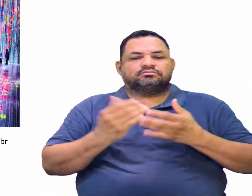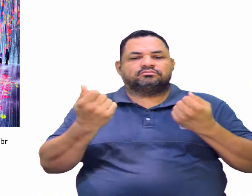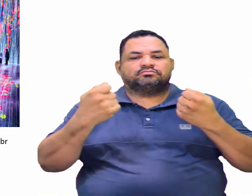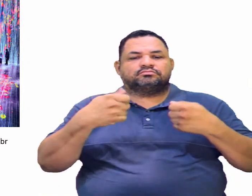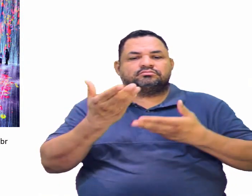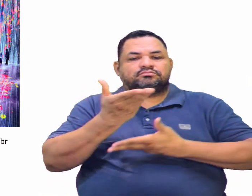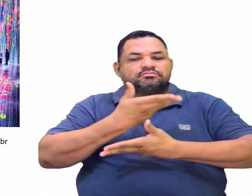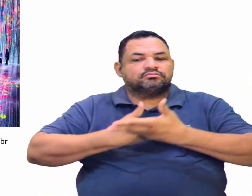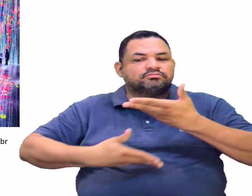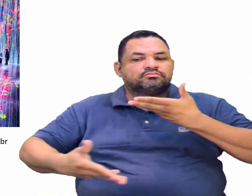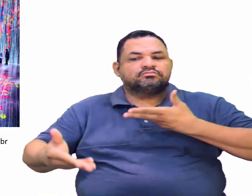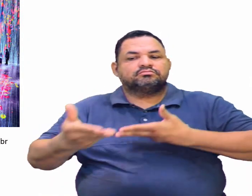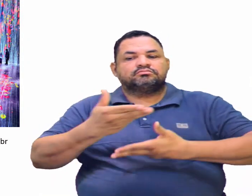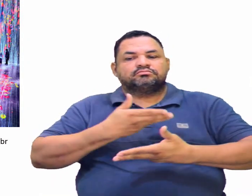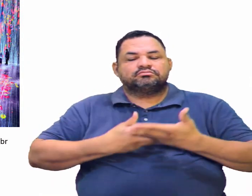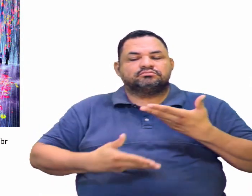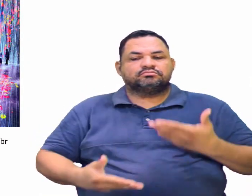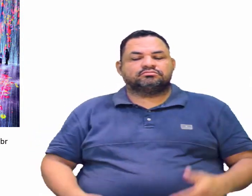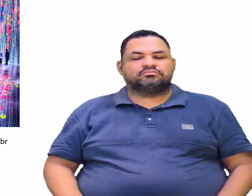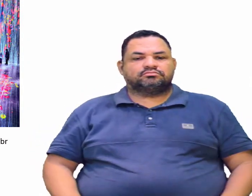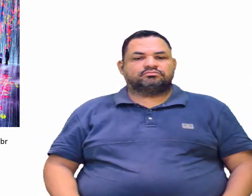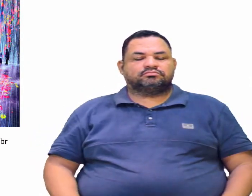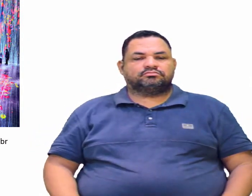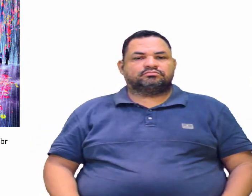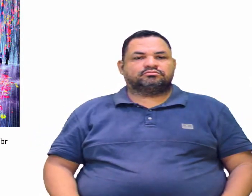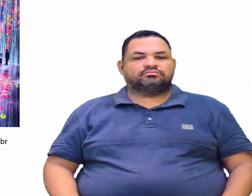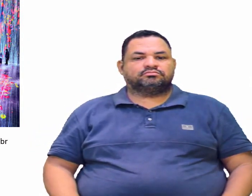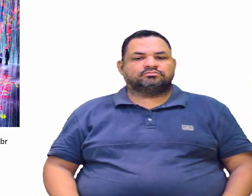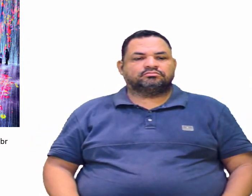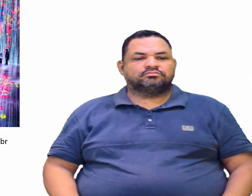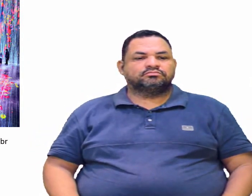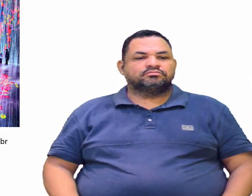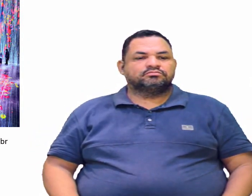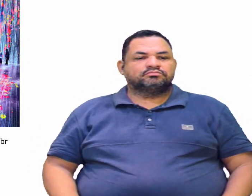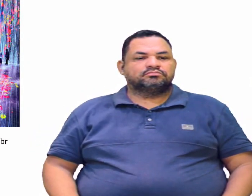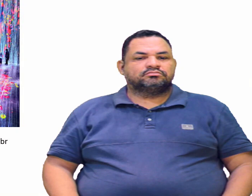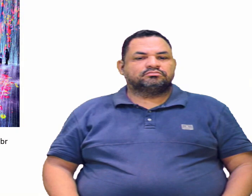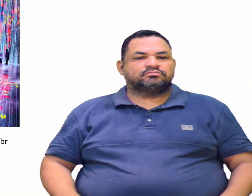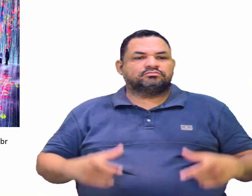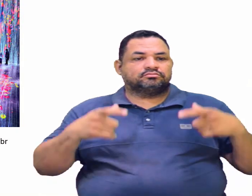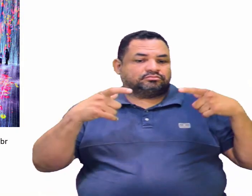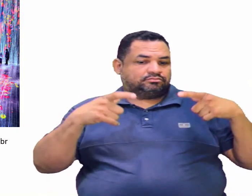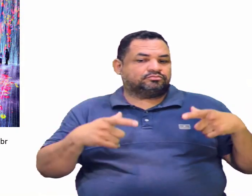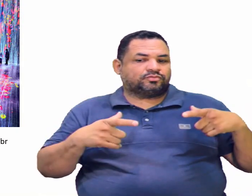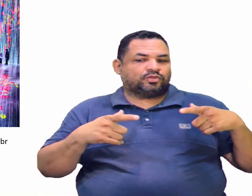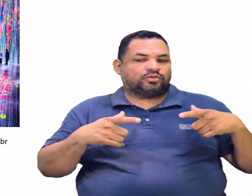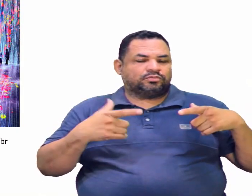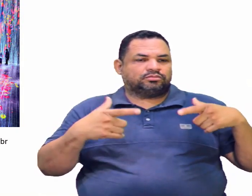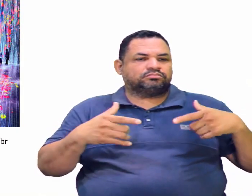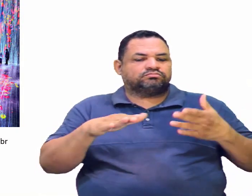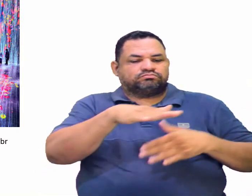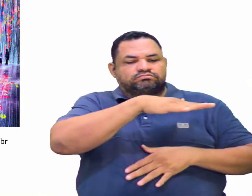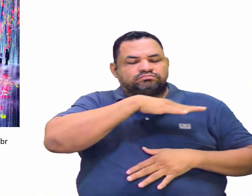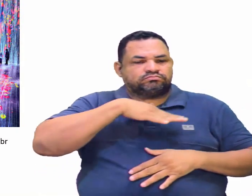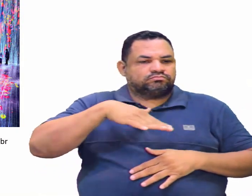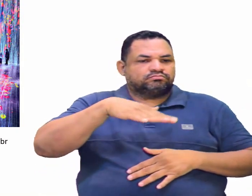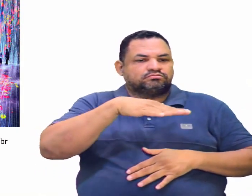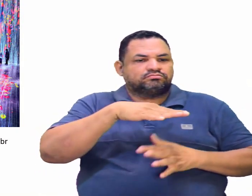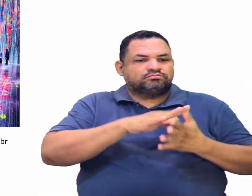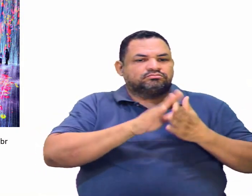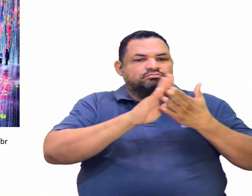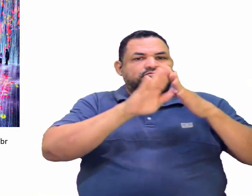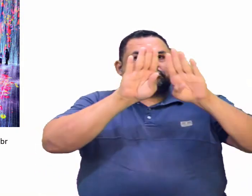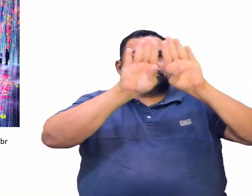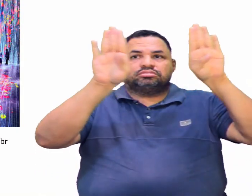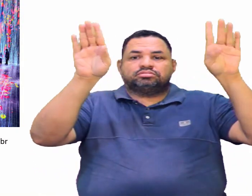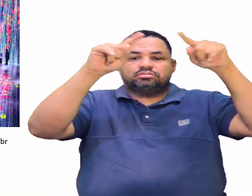poderão interagir, né? A questão da instalação é que essa arte aí, ela é colocada